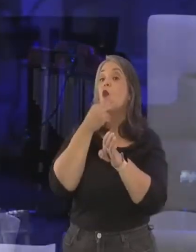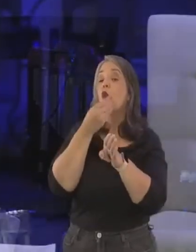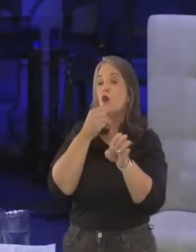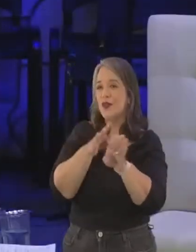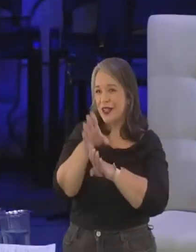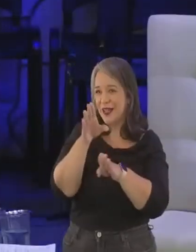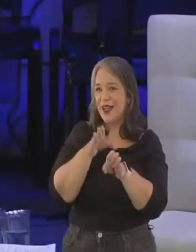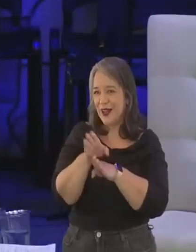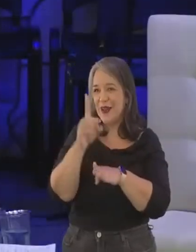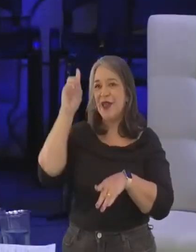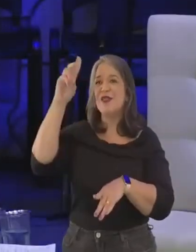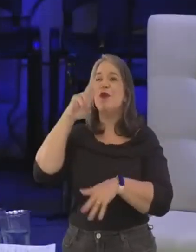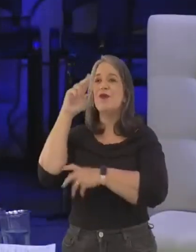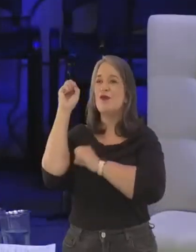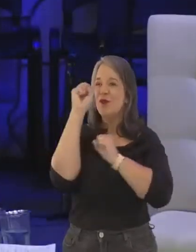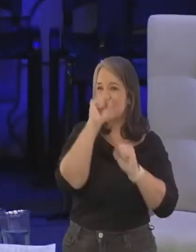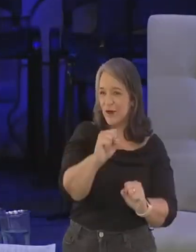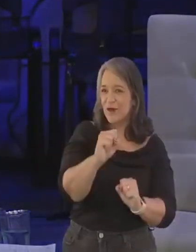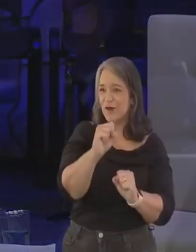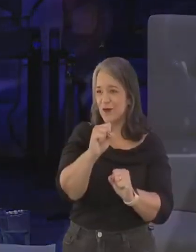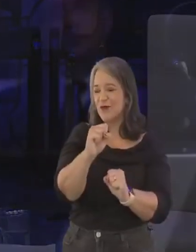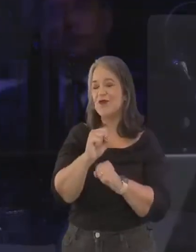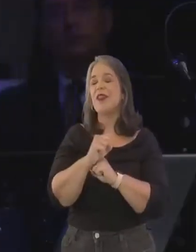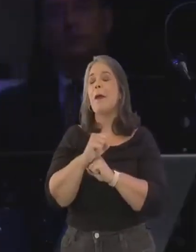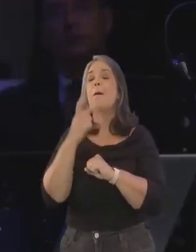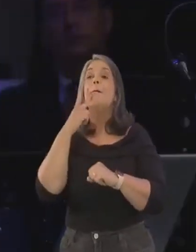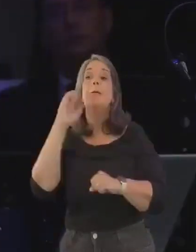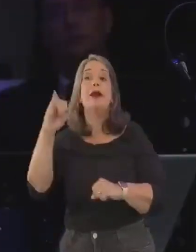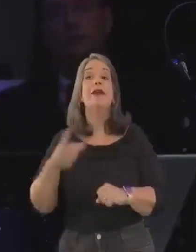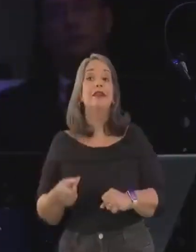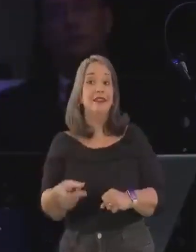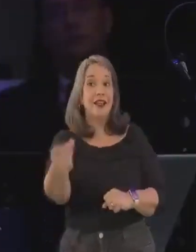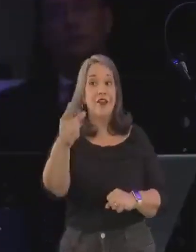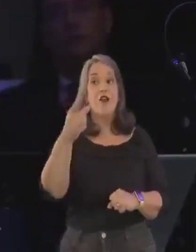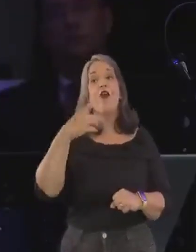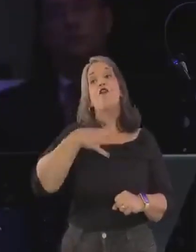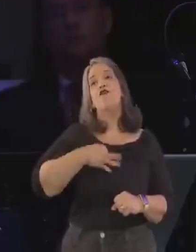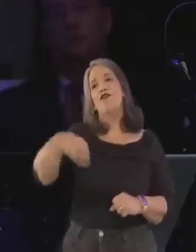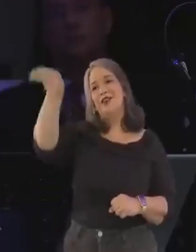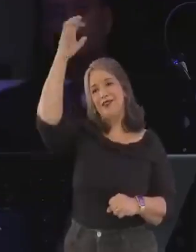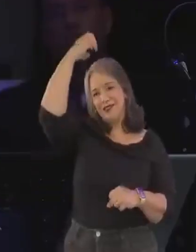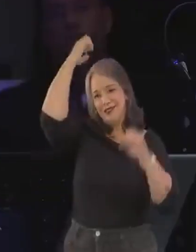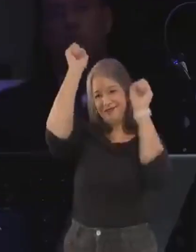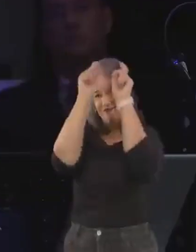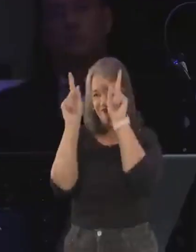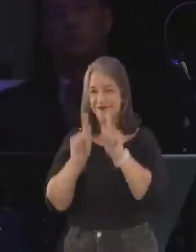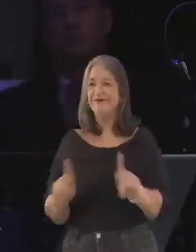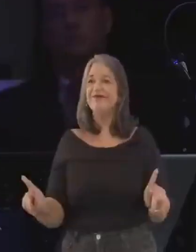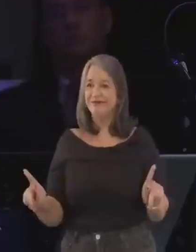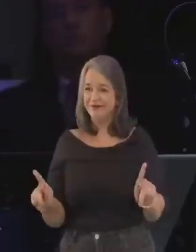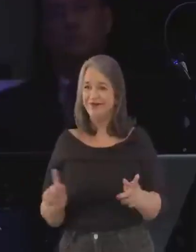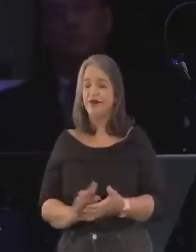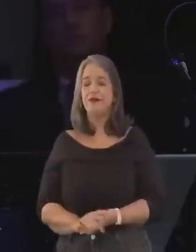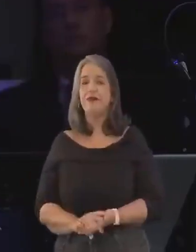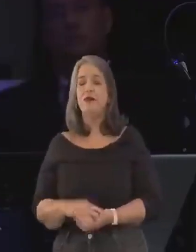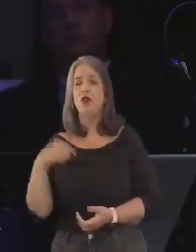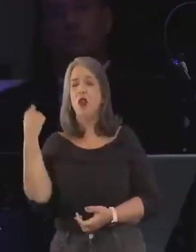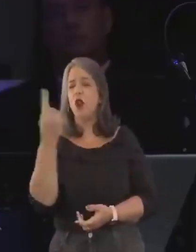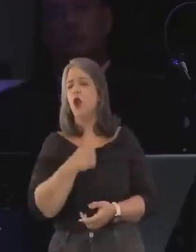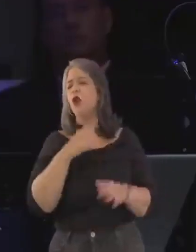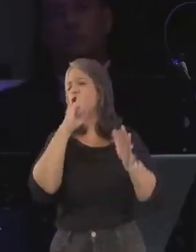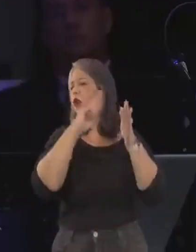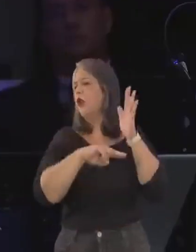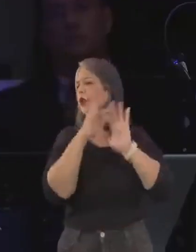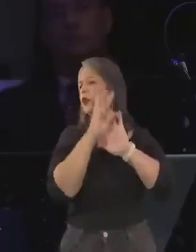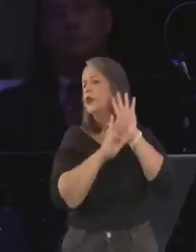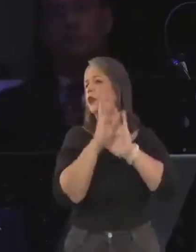Quando partimos para o Novo Testamento, conforme o texto que nós acabamos de ler, o livro de Atos começa com um